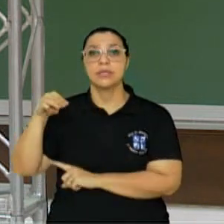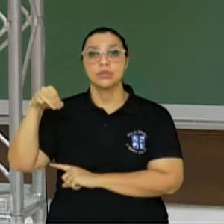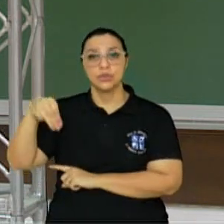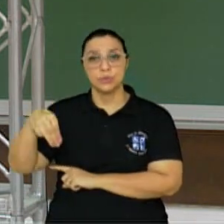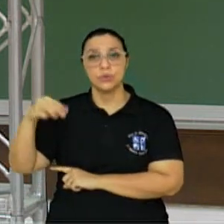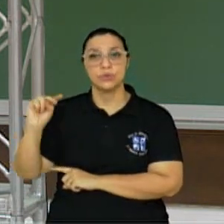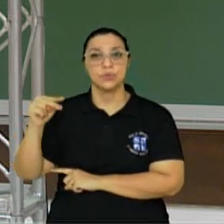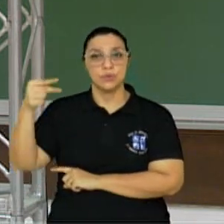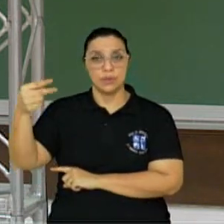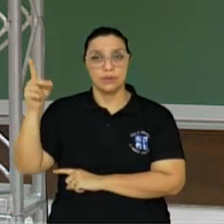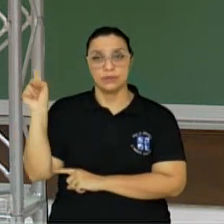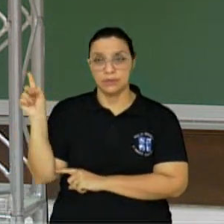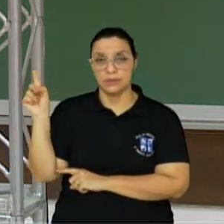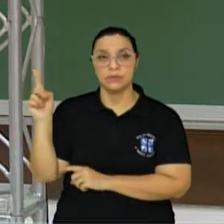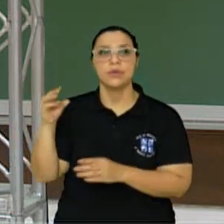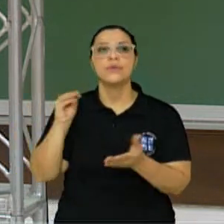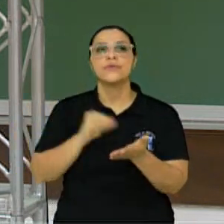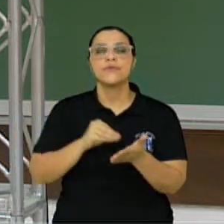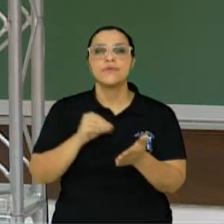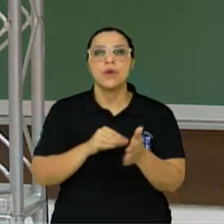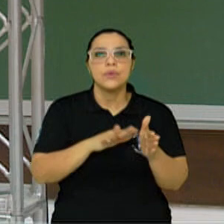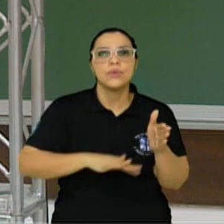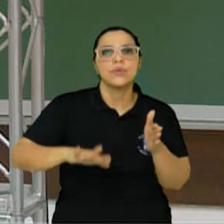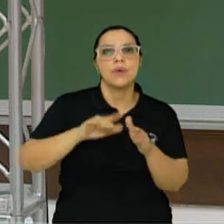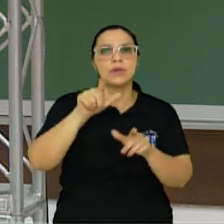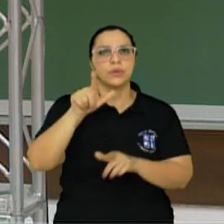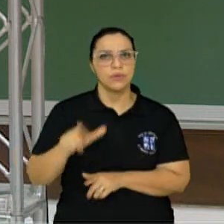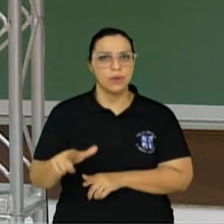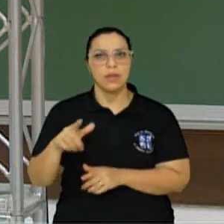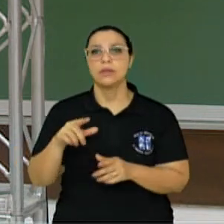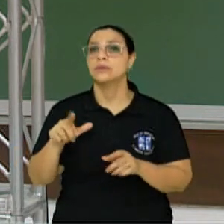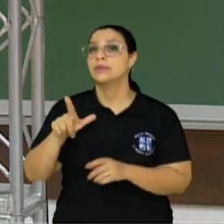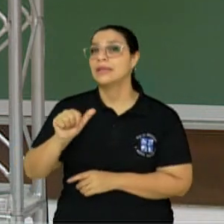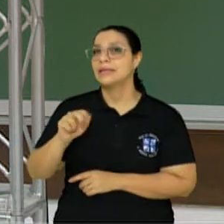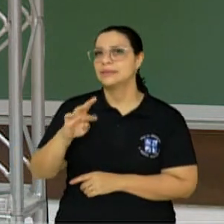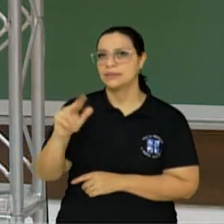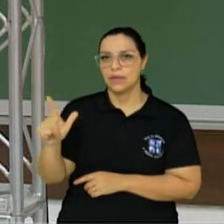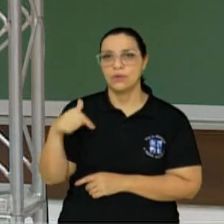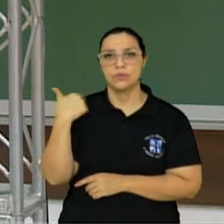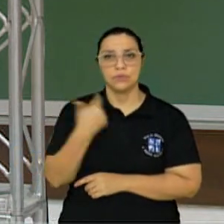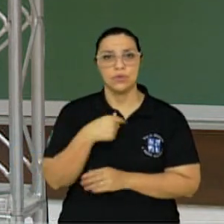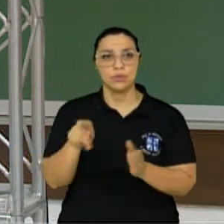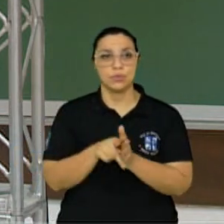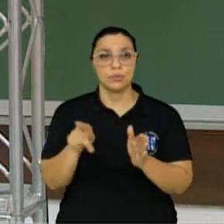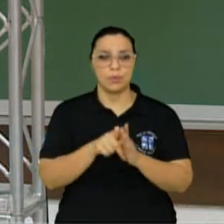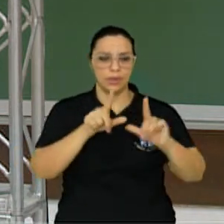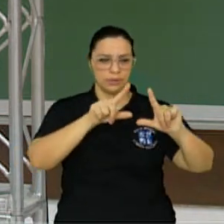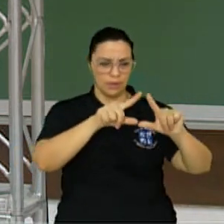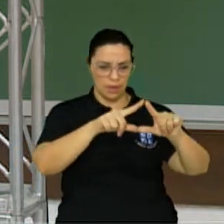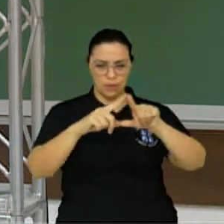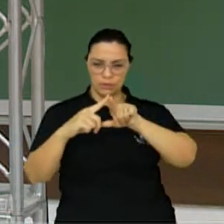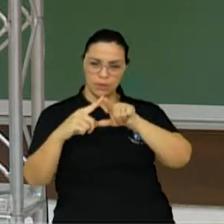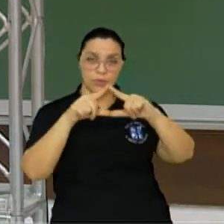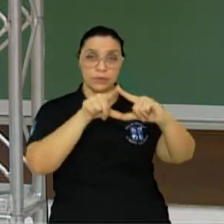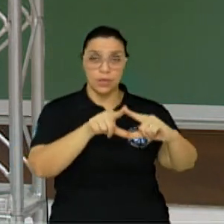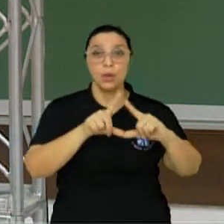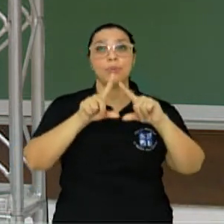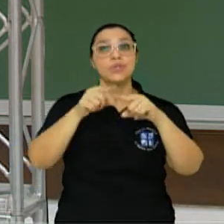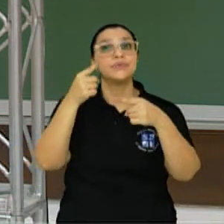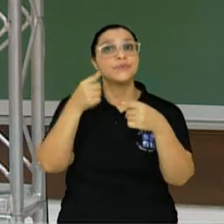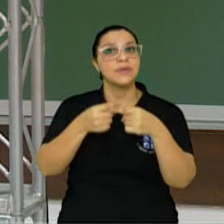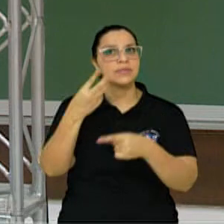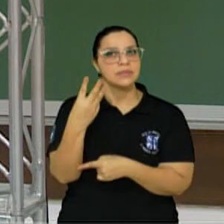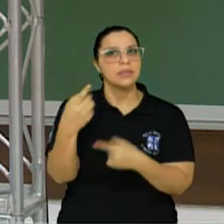centímetros quadrados. E fica faltando a área lateral. A área lateral eu tenho 3 triângulos, por isso que aqui eu multipliquei